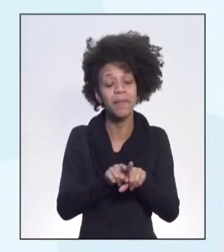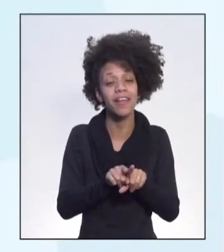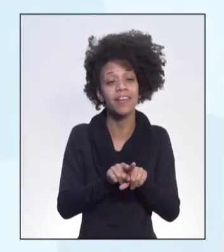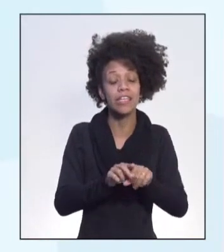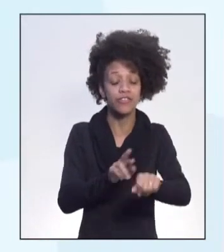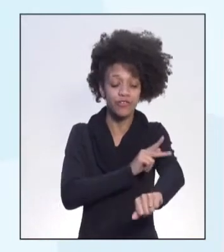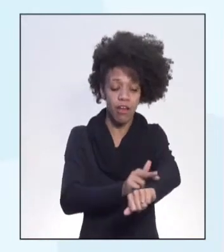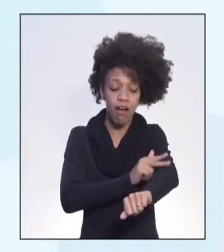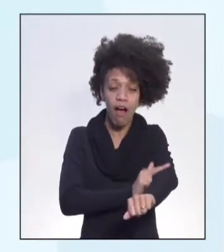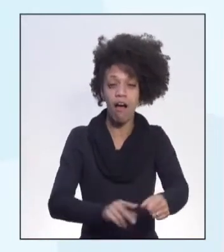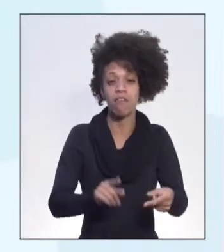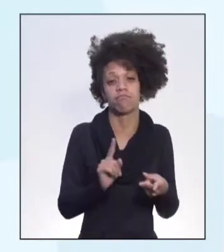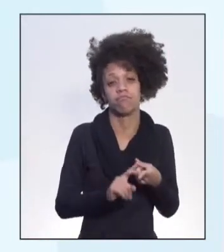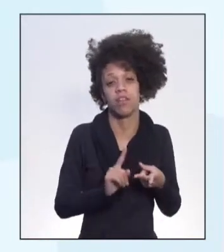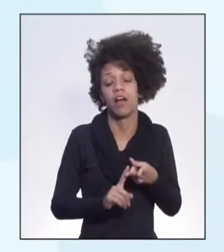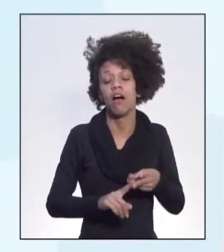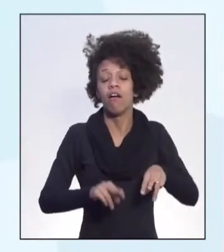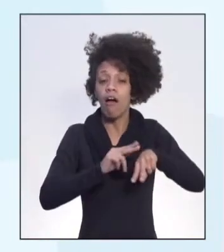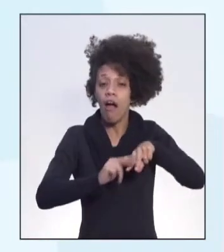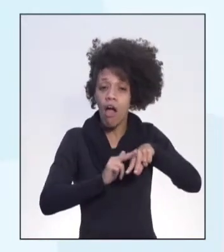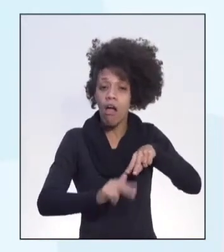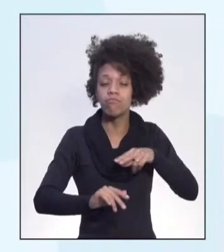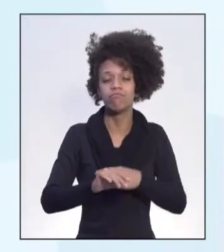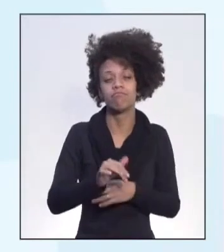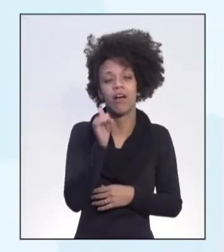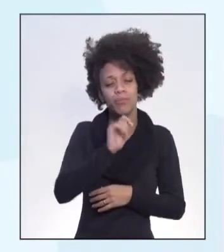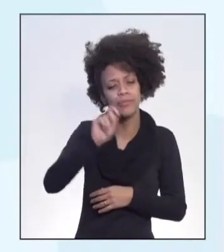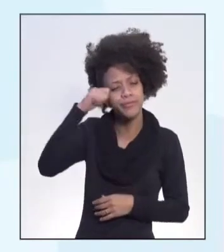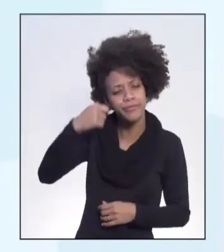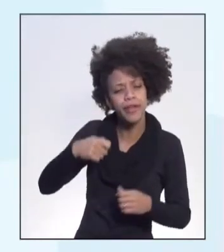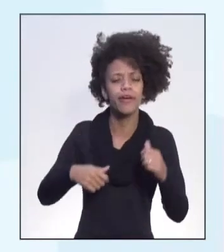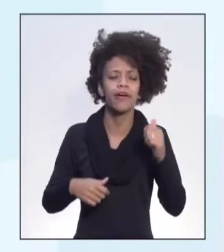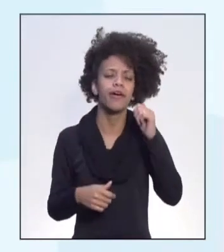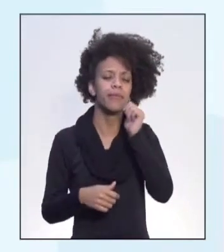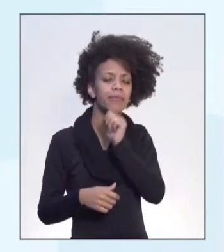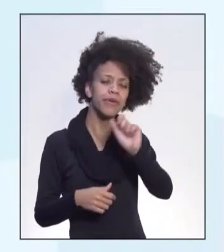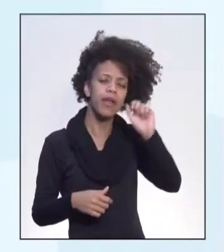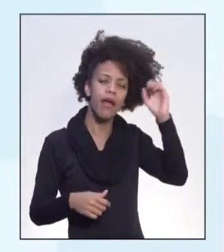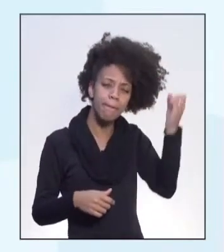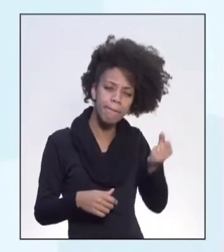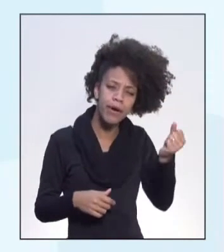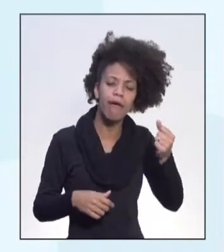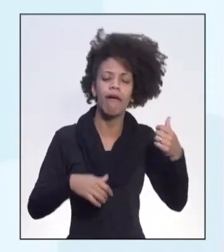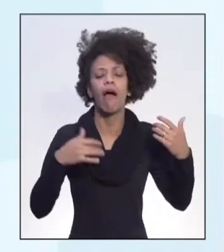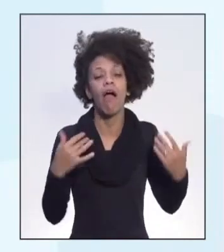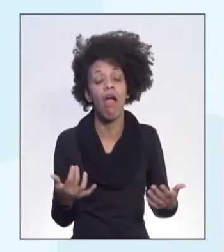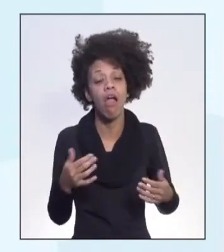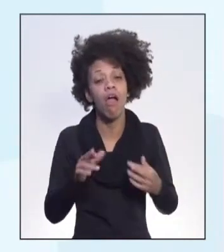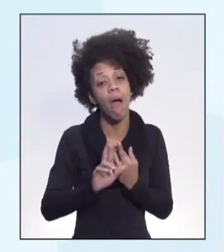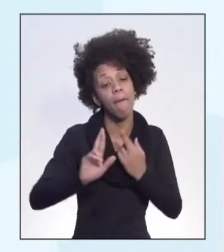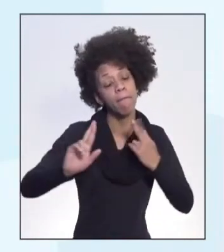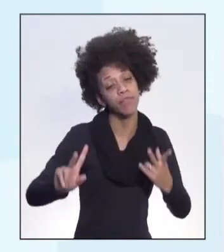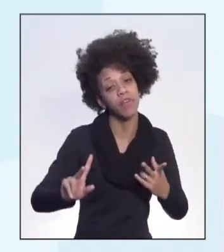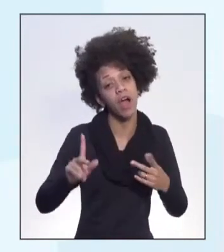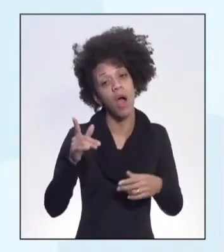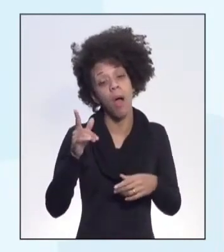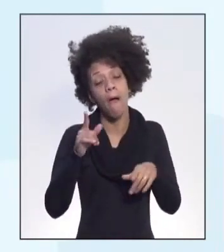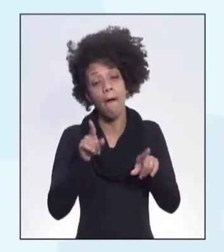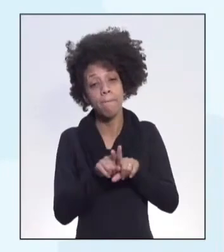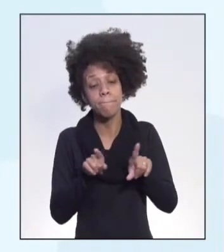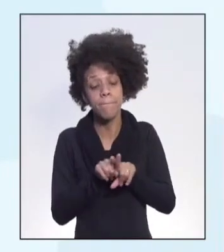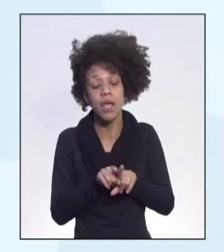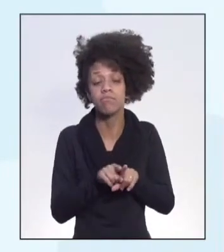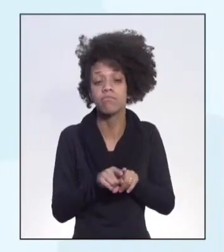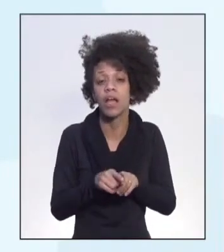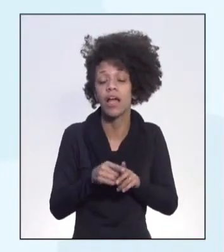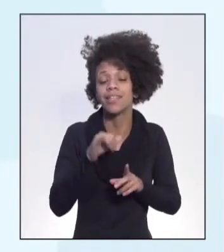raça, as questões étnicas, né? A mulher negra e a mulher branca, elas possuem diferenças, né? Porque existe a questão da